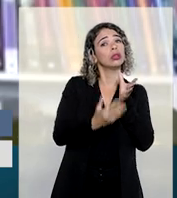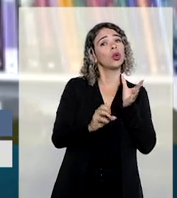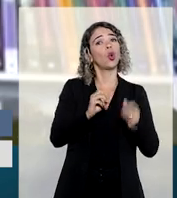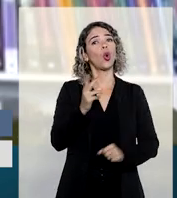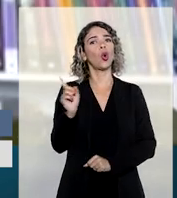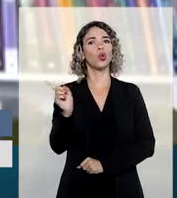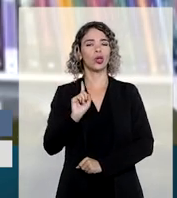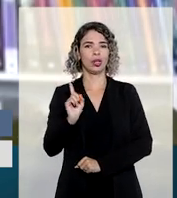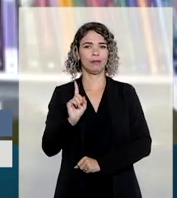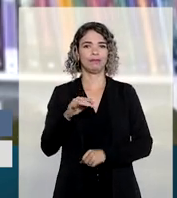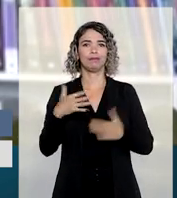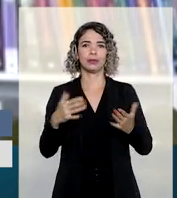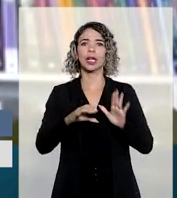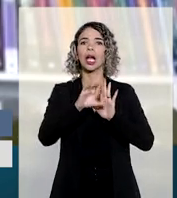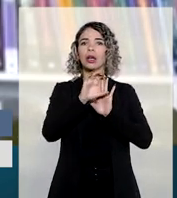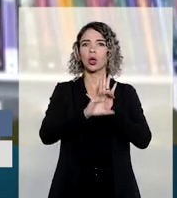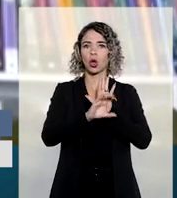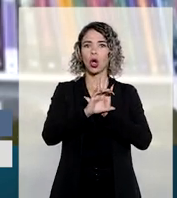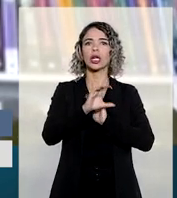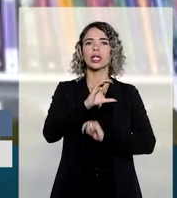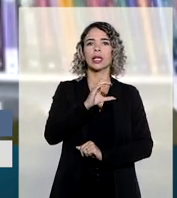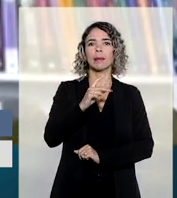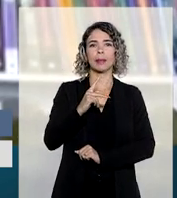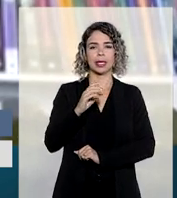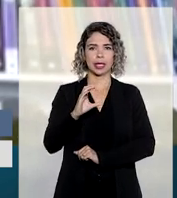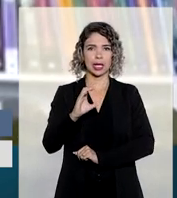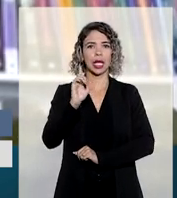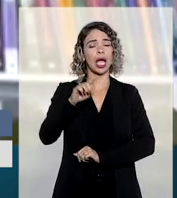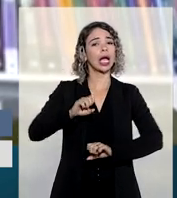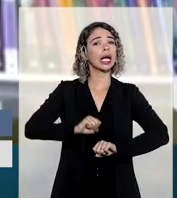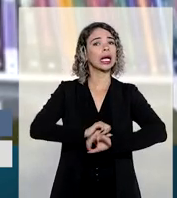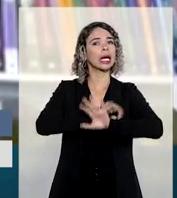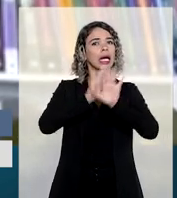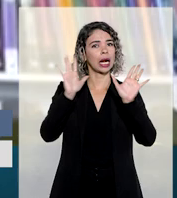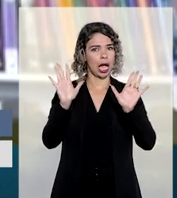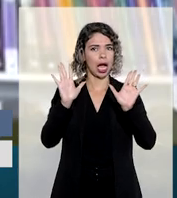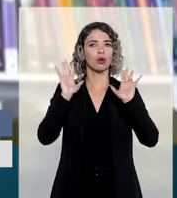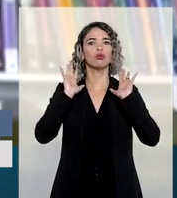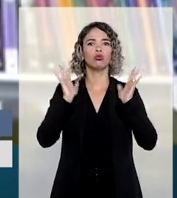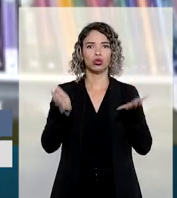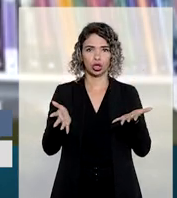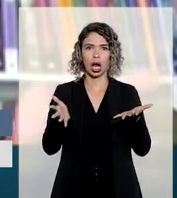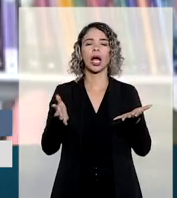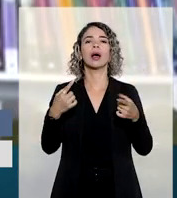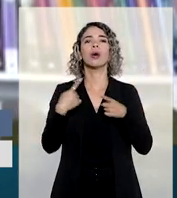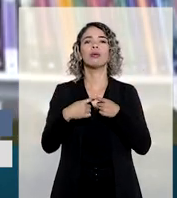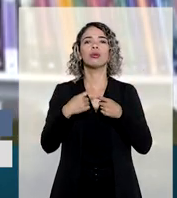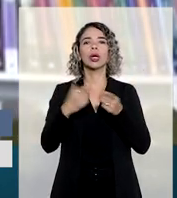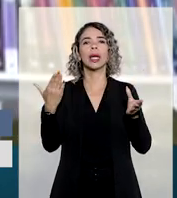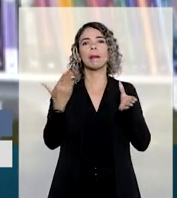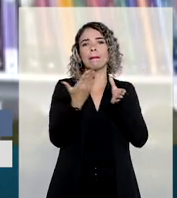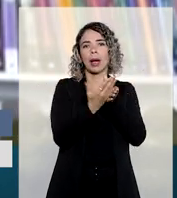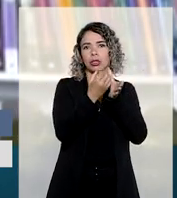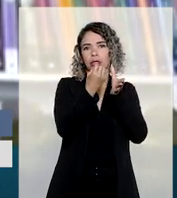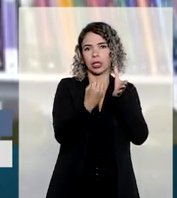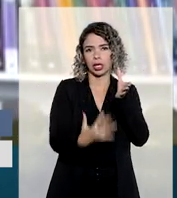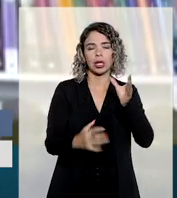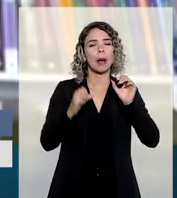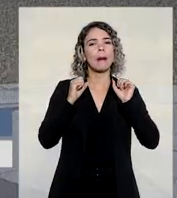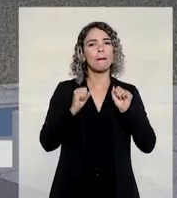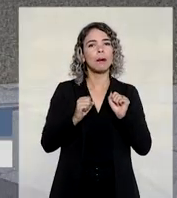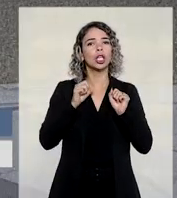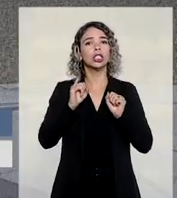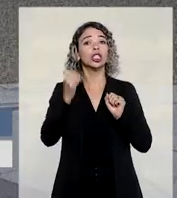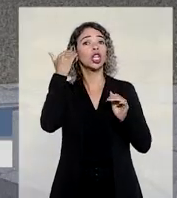De novo, o Código de Processo Civil é muito claro ao prever que embargos de declaração são recurso cabível contra qualquer decisão judicial. E